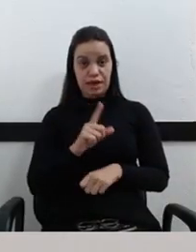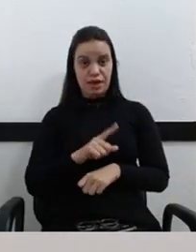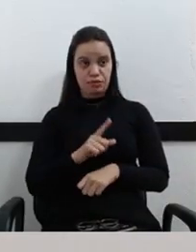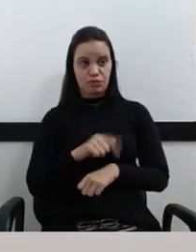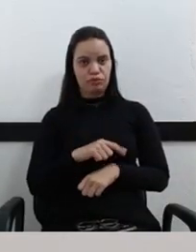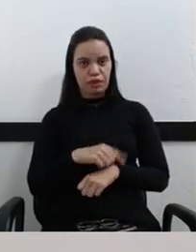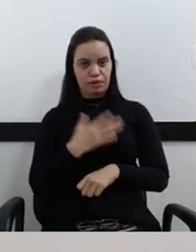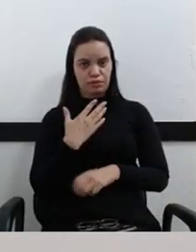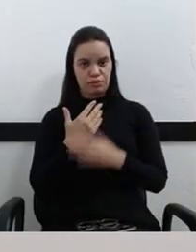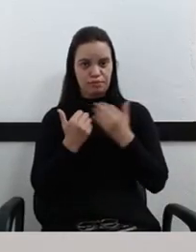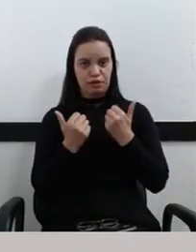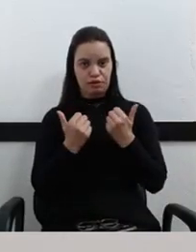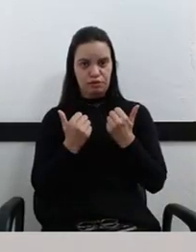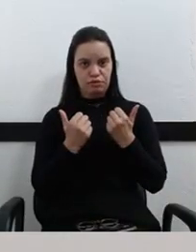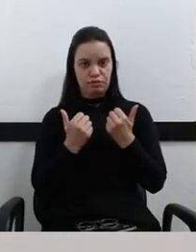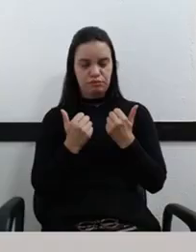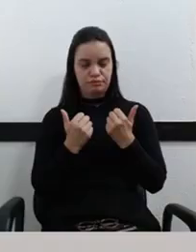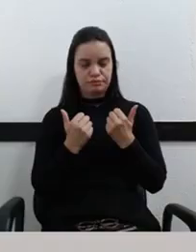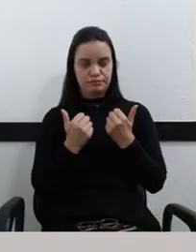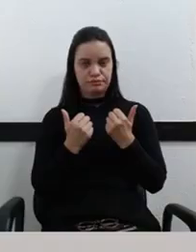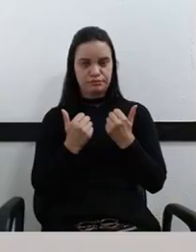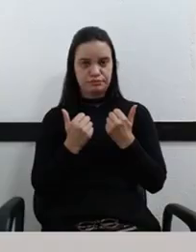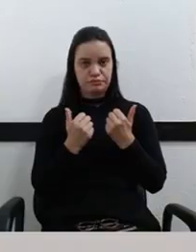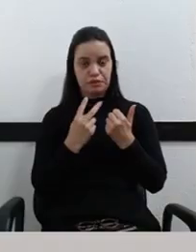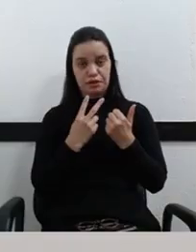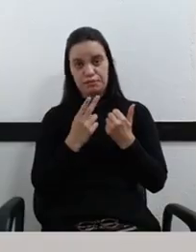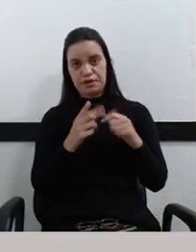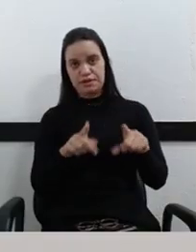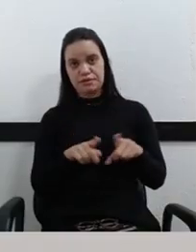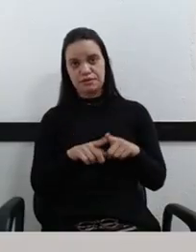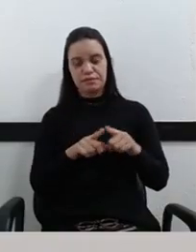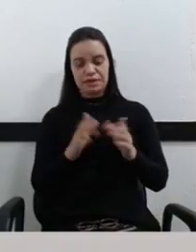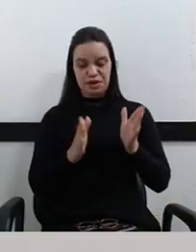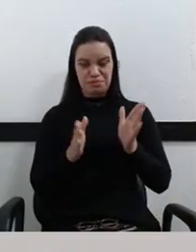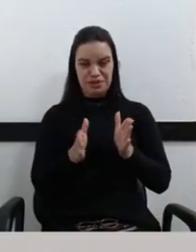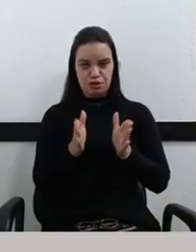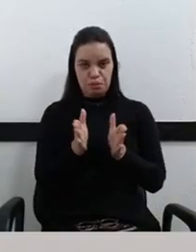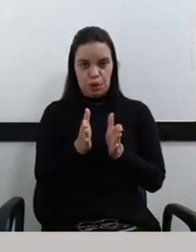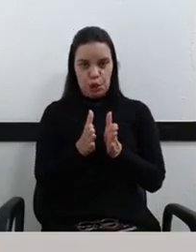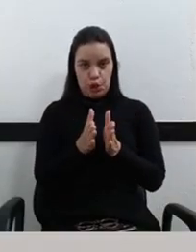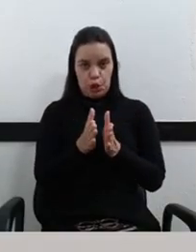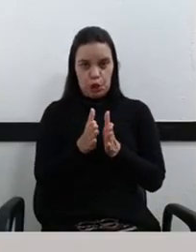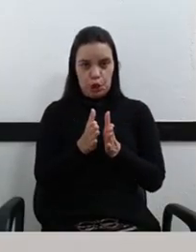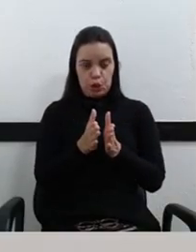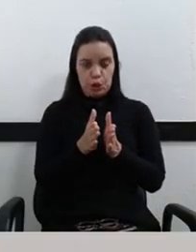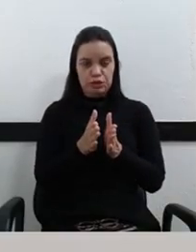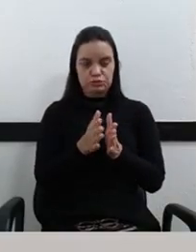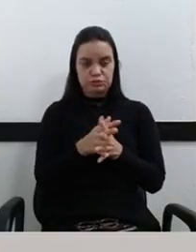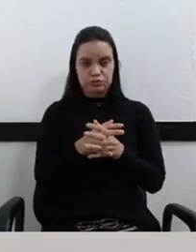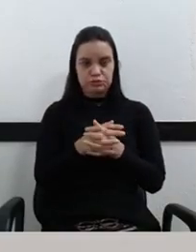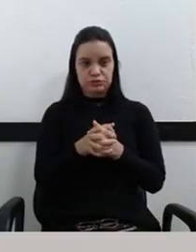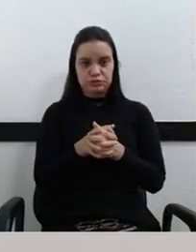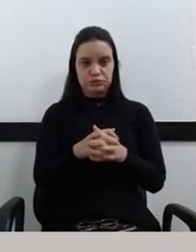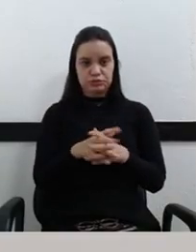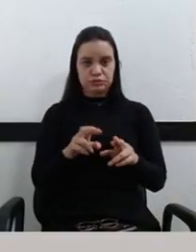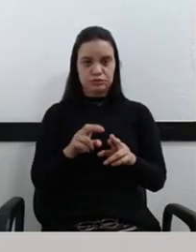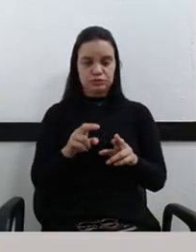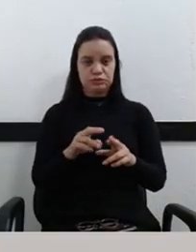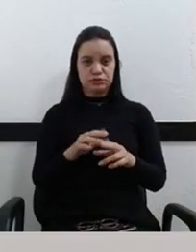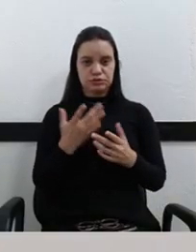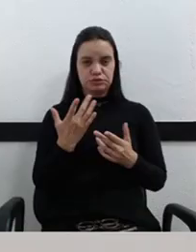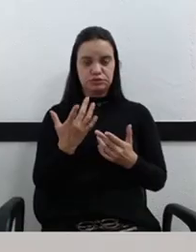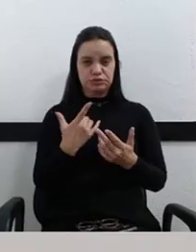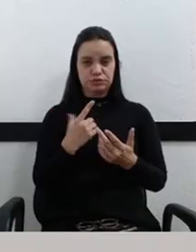Vai depender de quando a lei vai ser aprovada. Me parece que vai ser um prazo curto, porque já existe um projeto de lei no Congresso Nacional